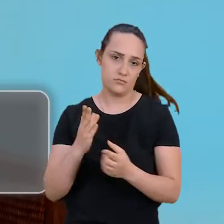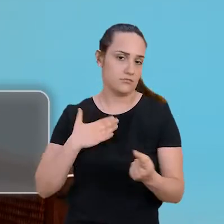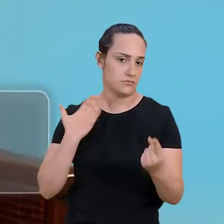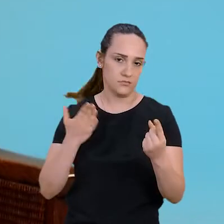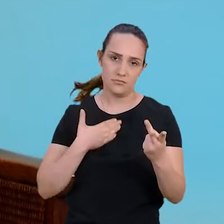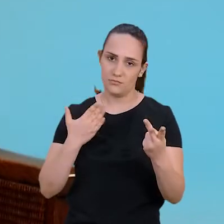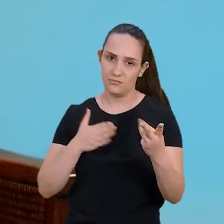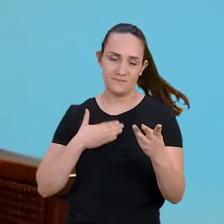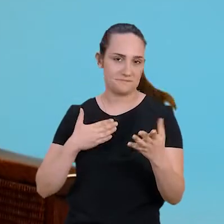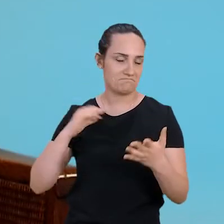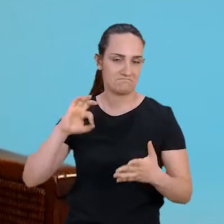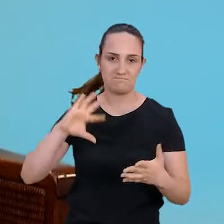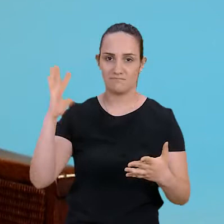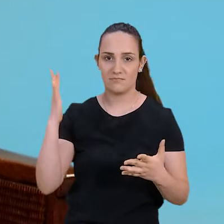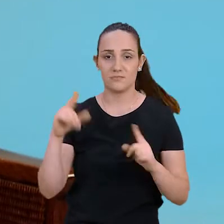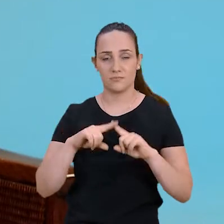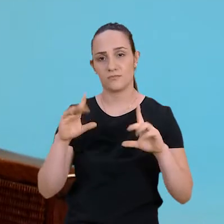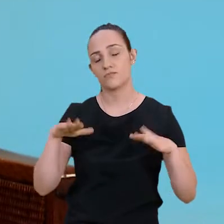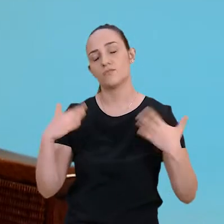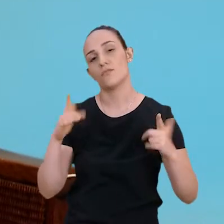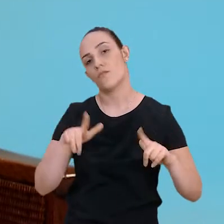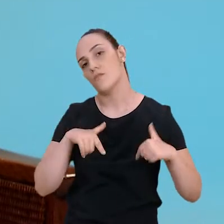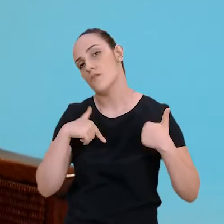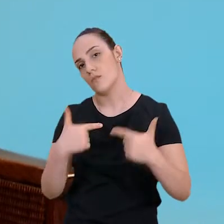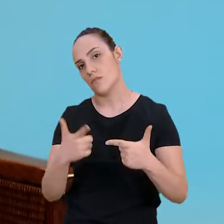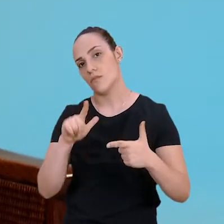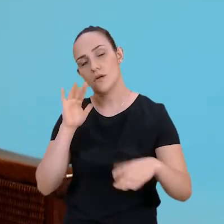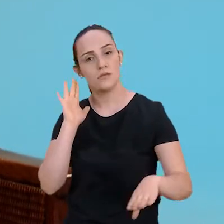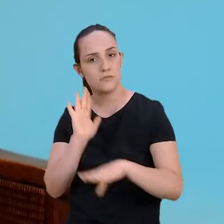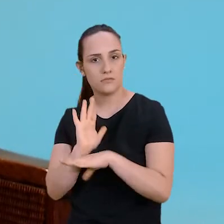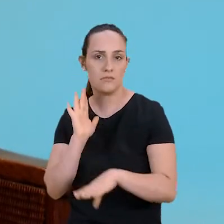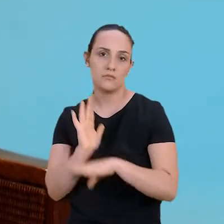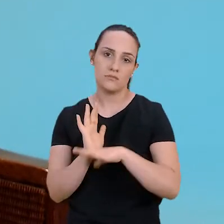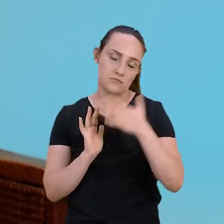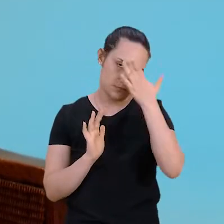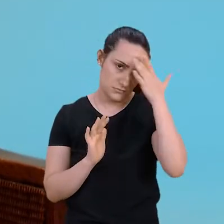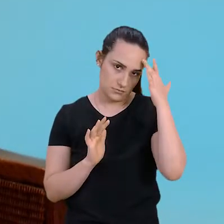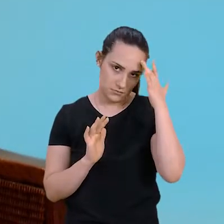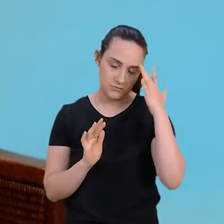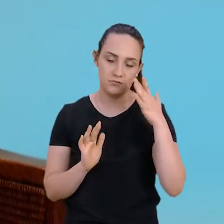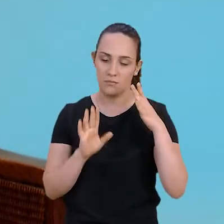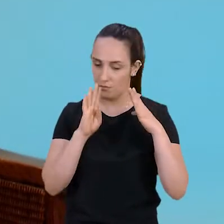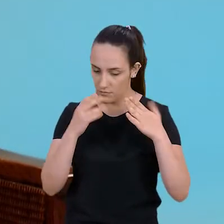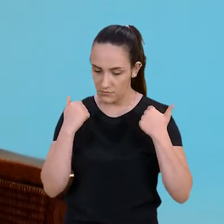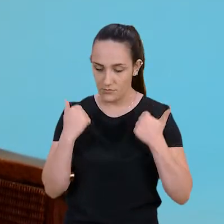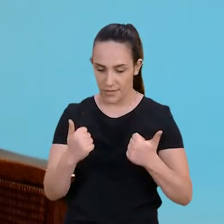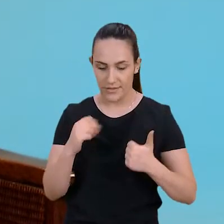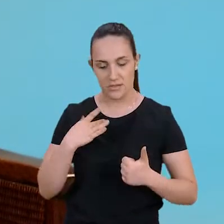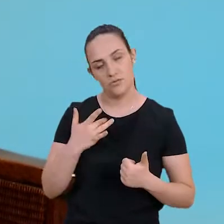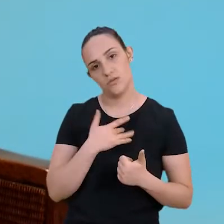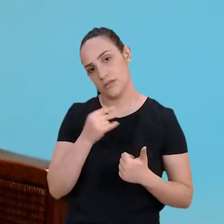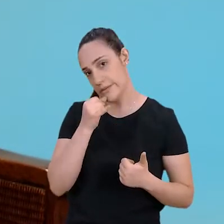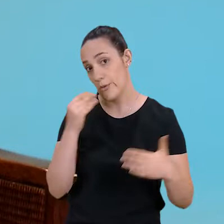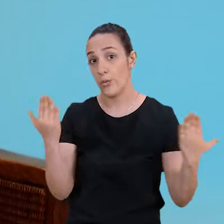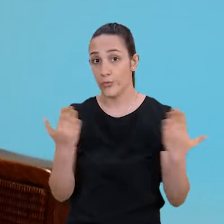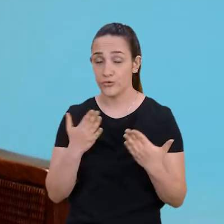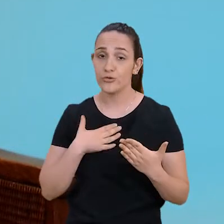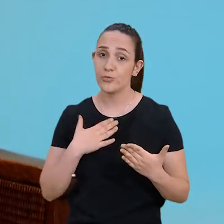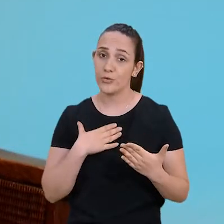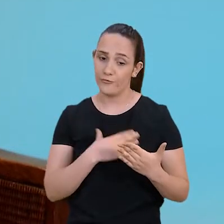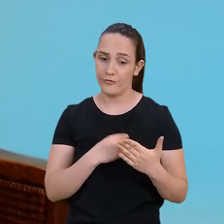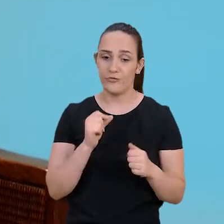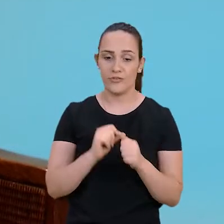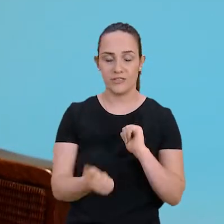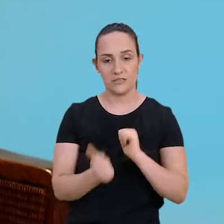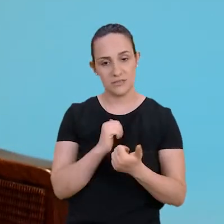gente tem que lutar hoje por quê? Por bem-estar deles, né? E hoje ele faz esporte, ele compete na